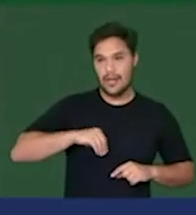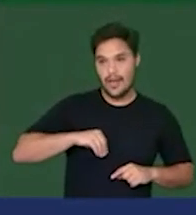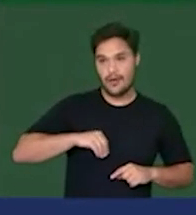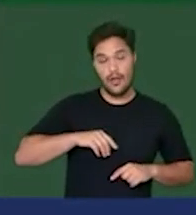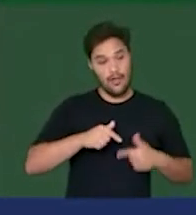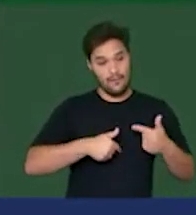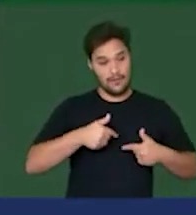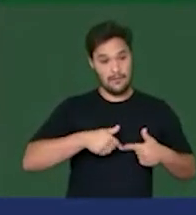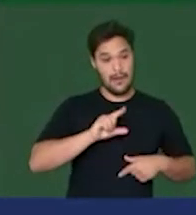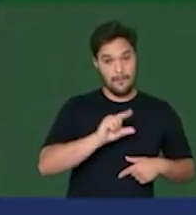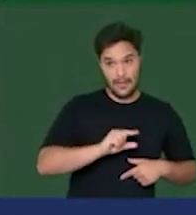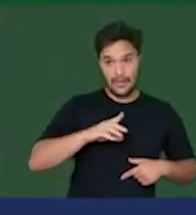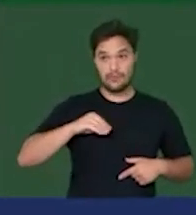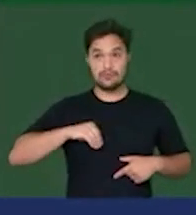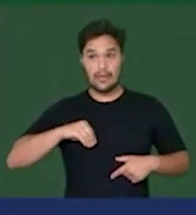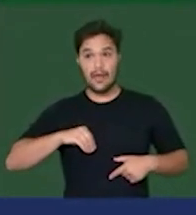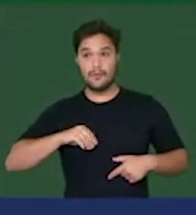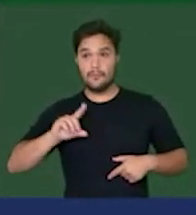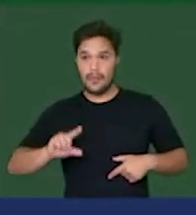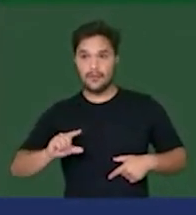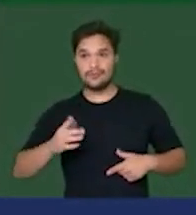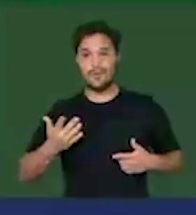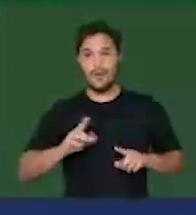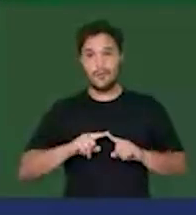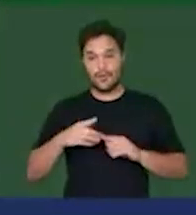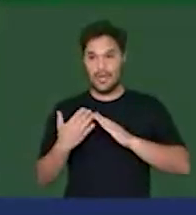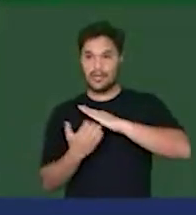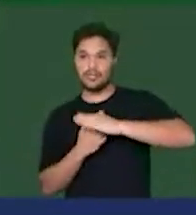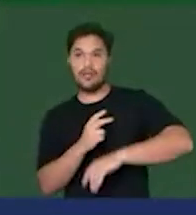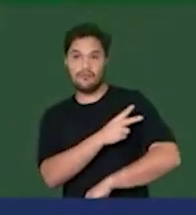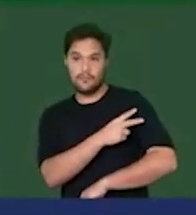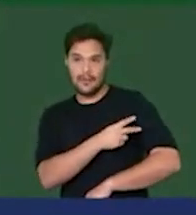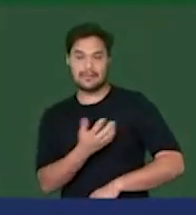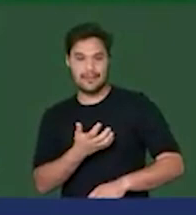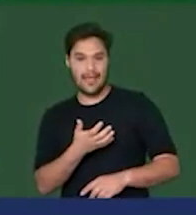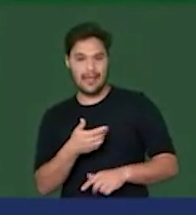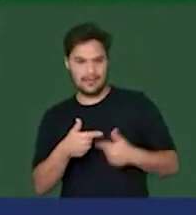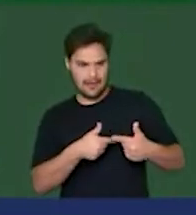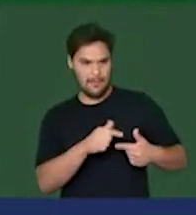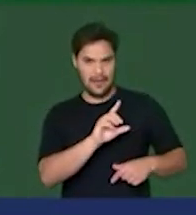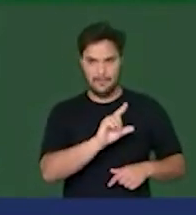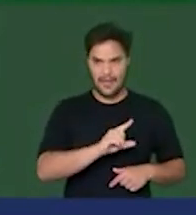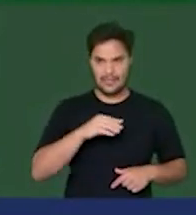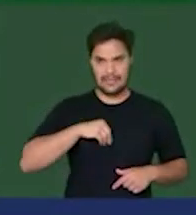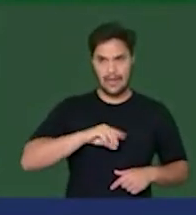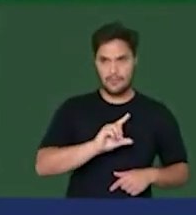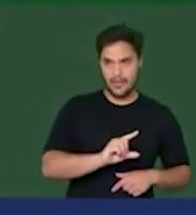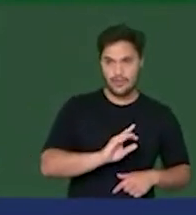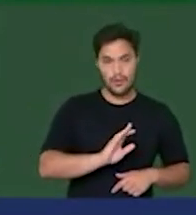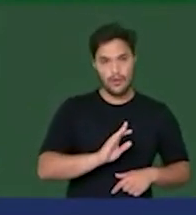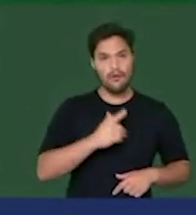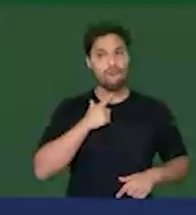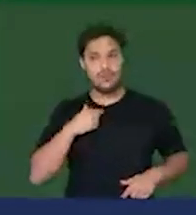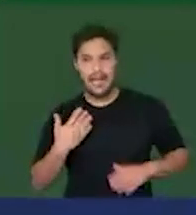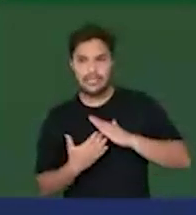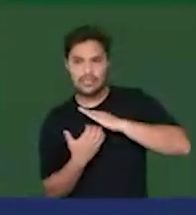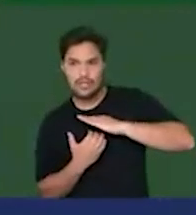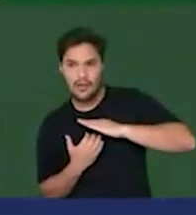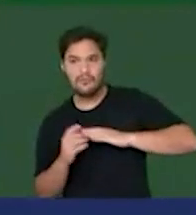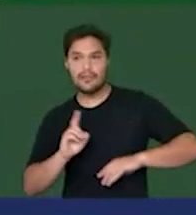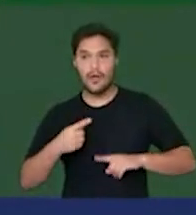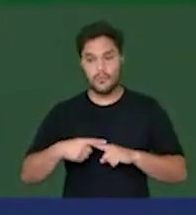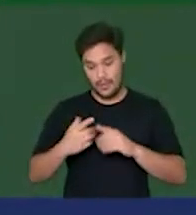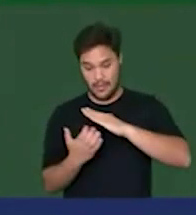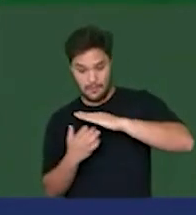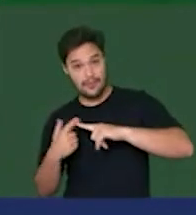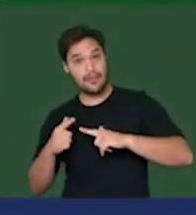vai trabalhar menos e vai receber menos. E por quê? Porque o dono da empresa quer que ele trabalhe menos e quer que ele receba menos? Não! É porque a empresa